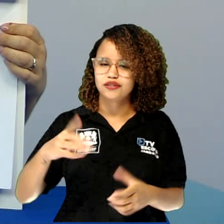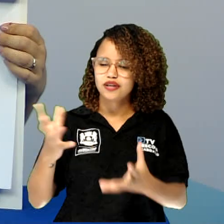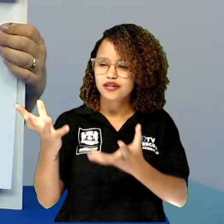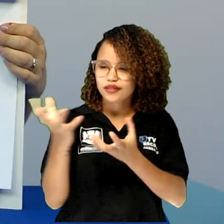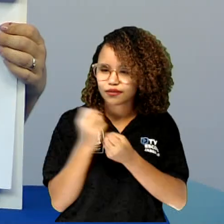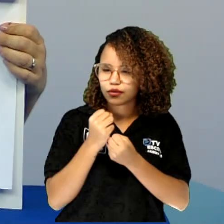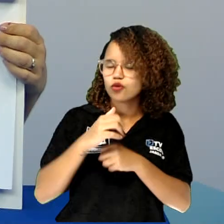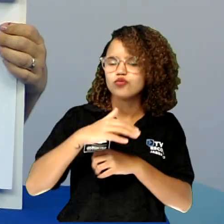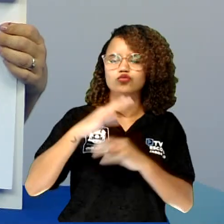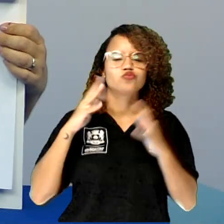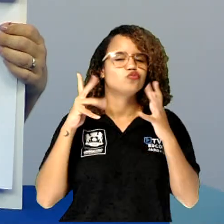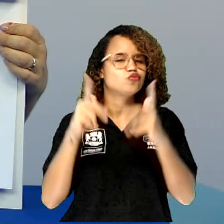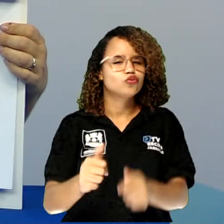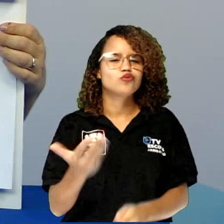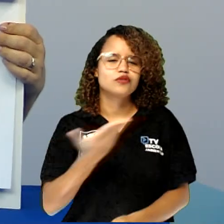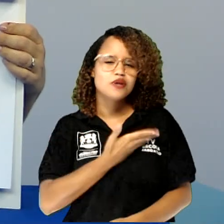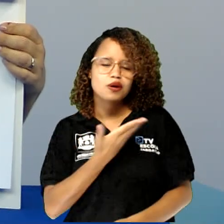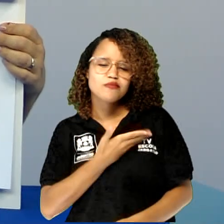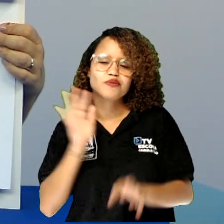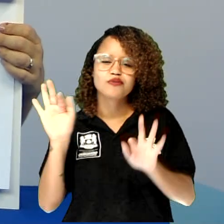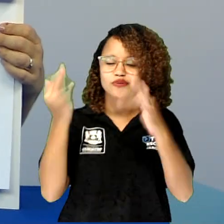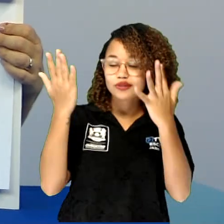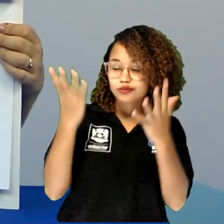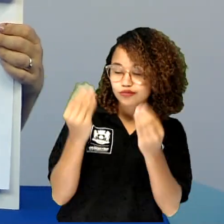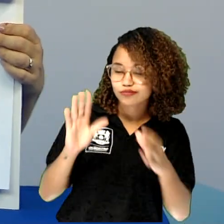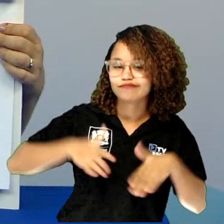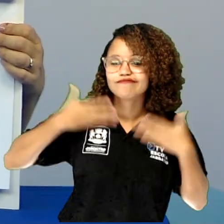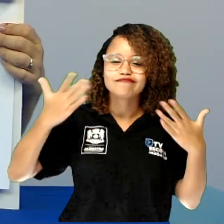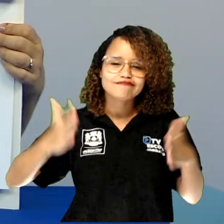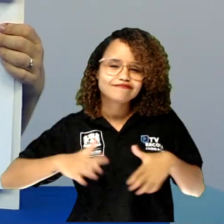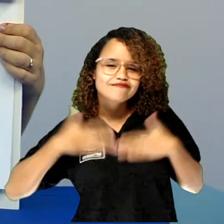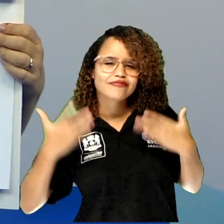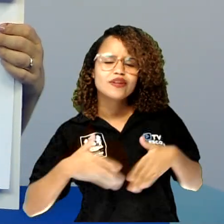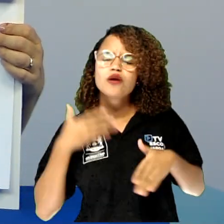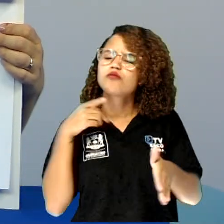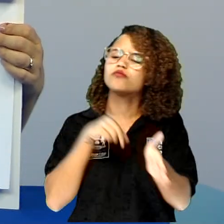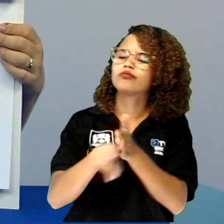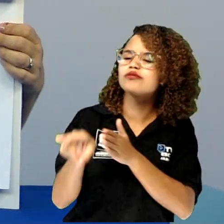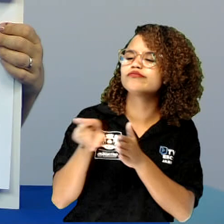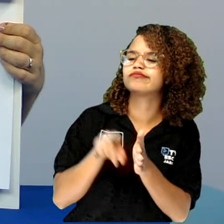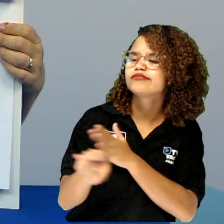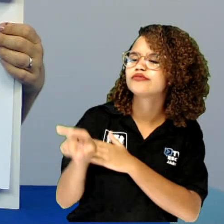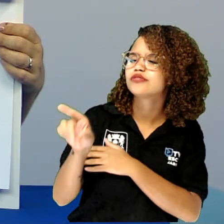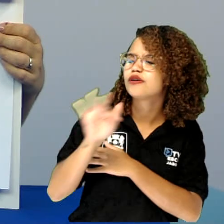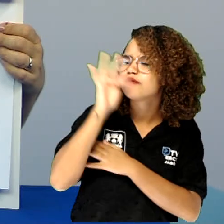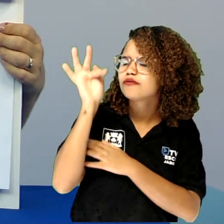todos os seus amigos com festa e com muita alegria. E quando perguntavam para ela: